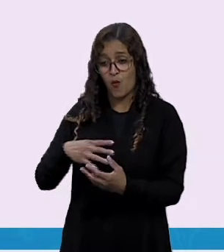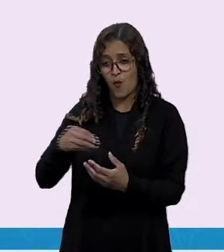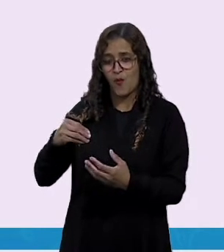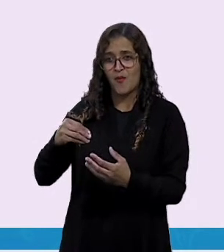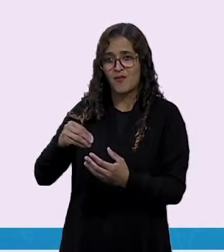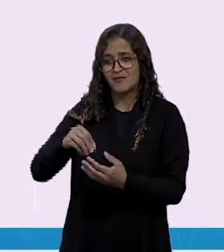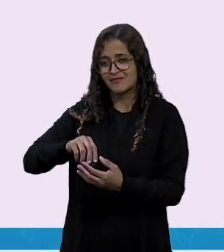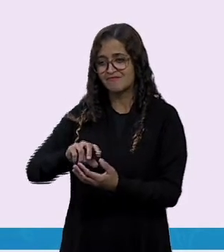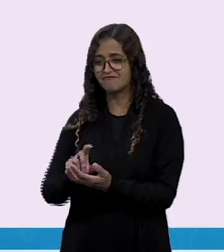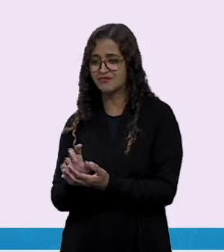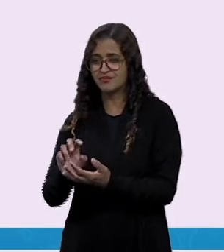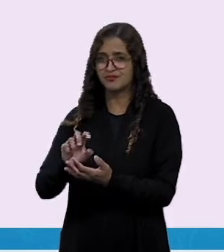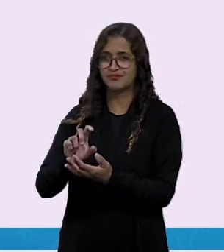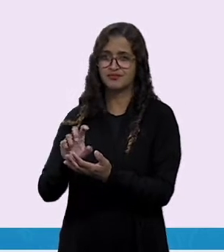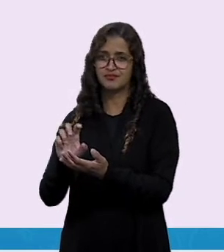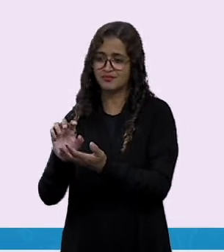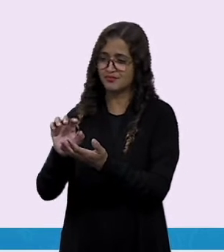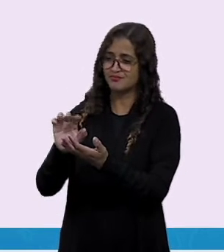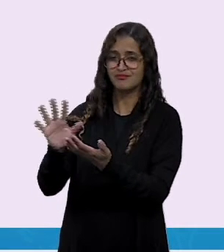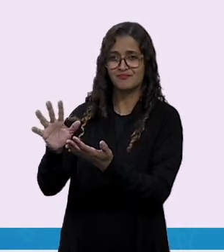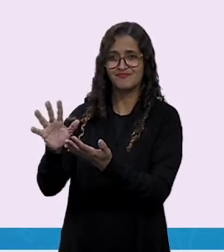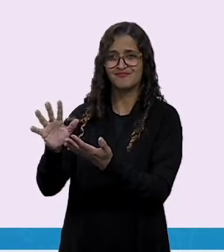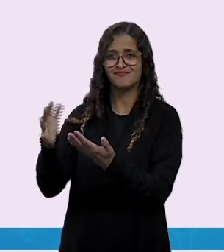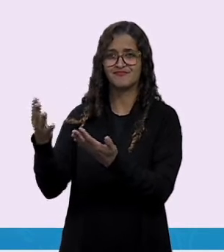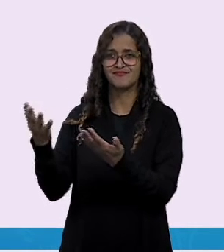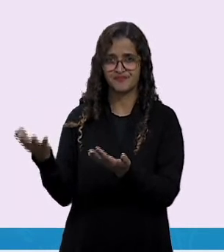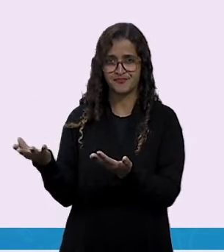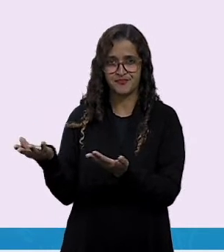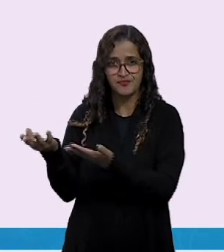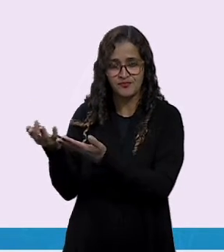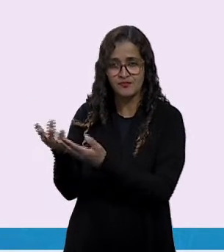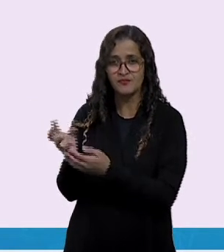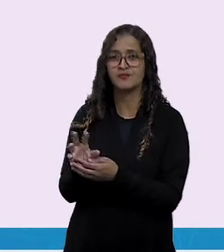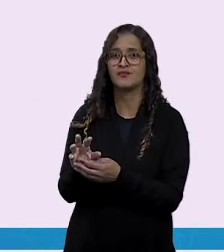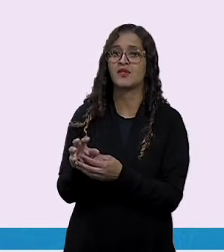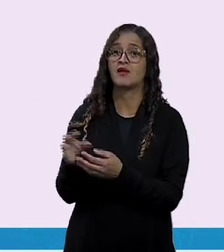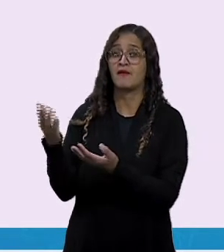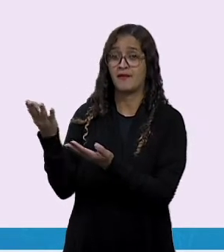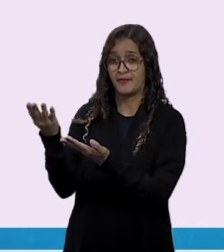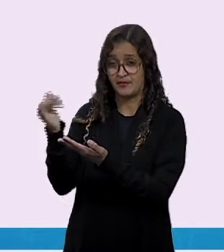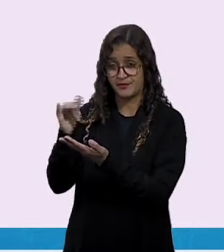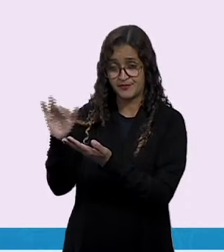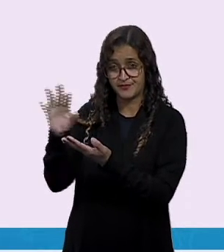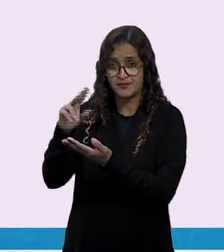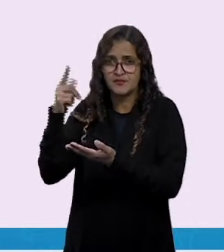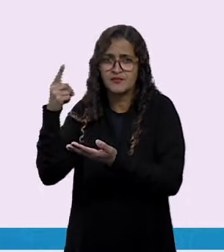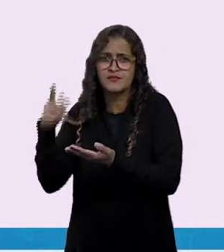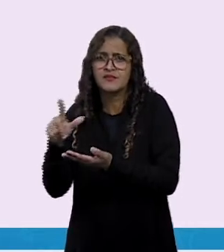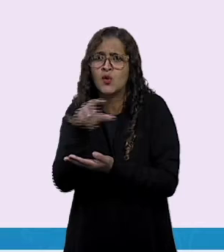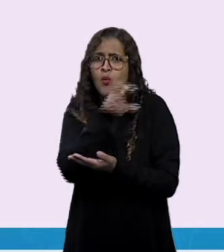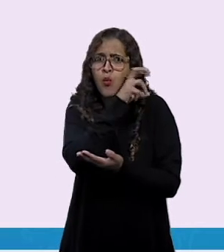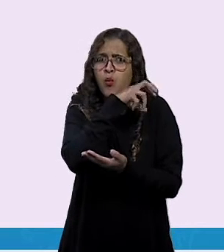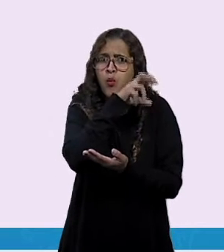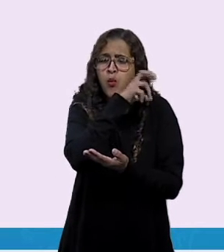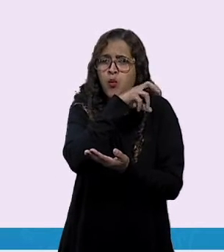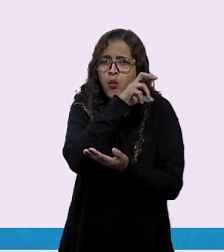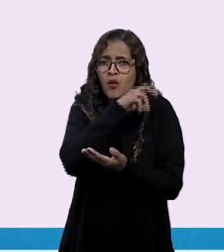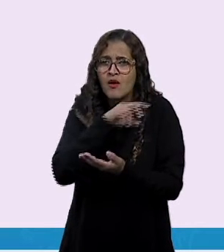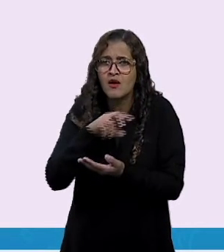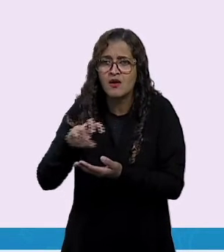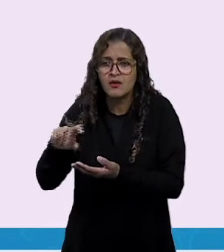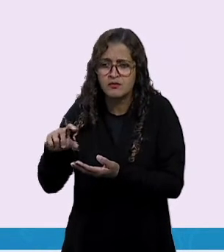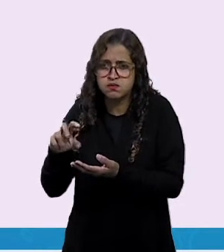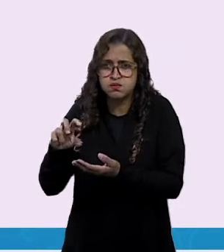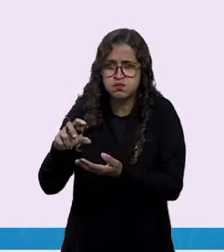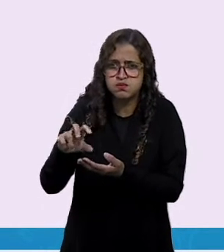A cobra, o cavalo marinho e o tubarão. Que interessante,